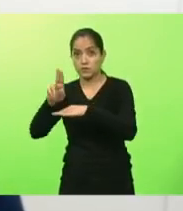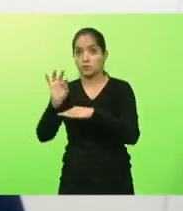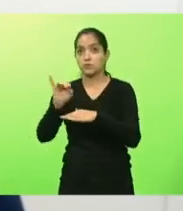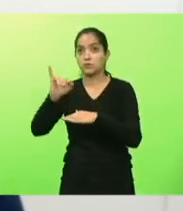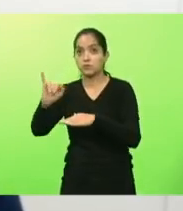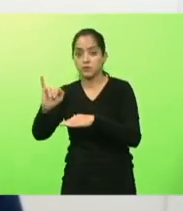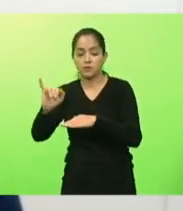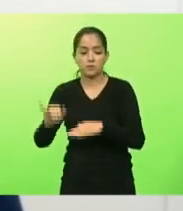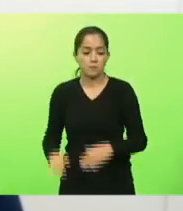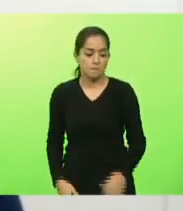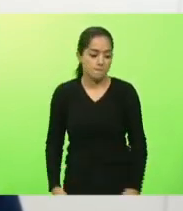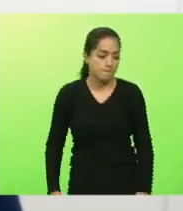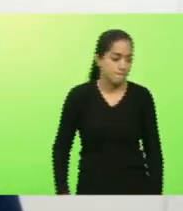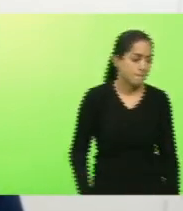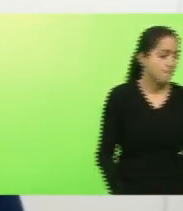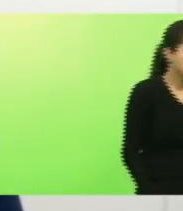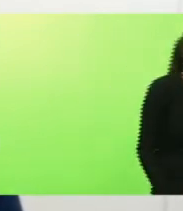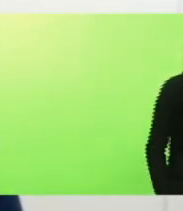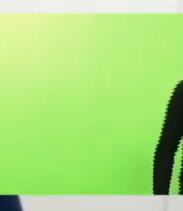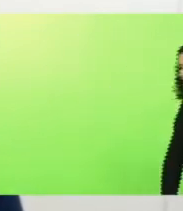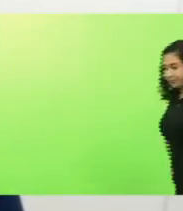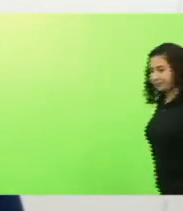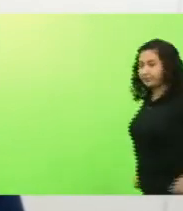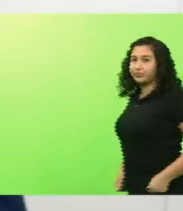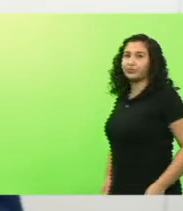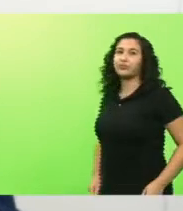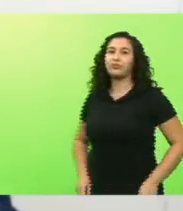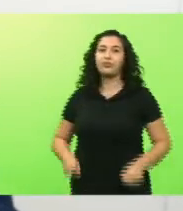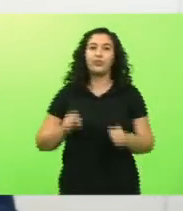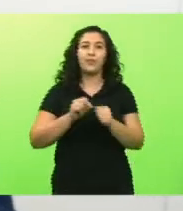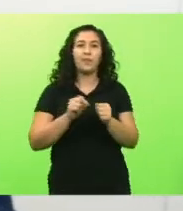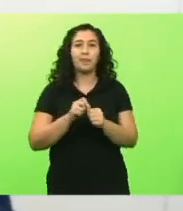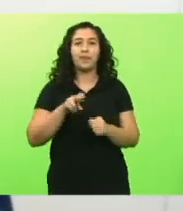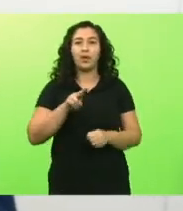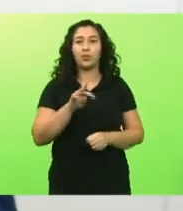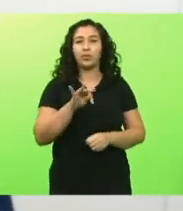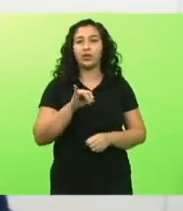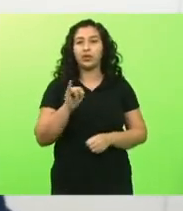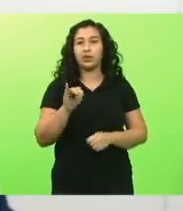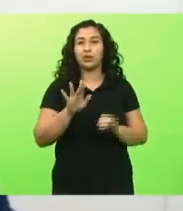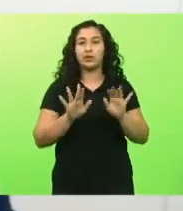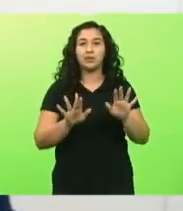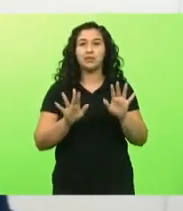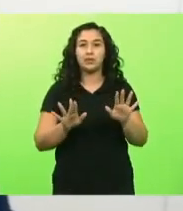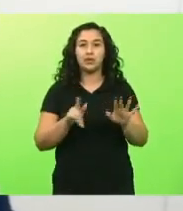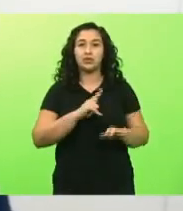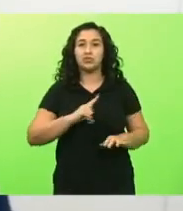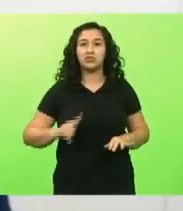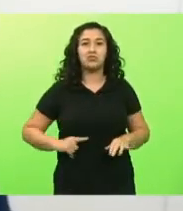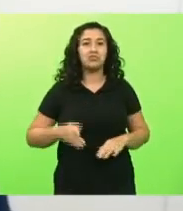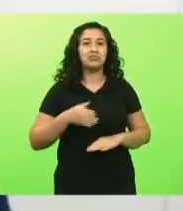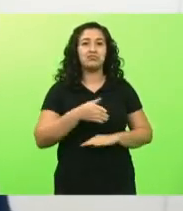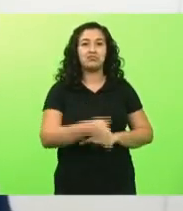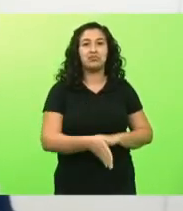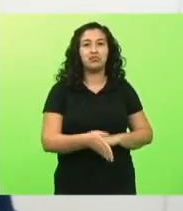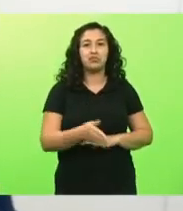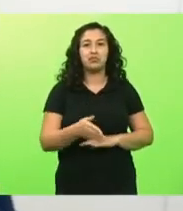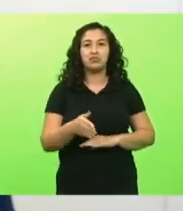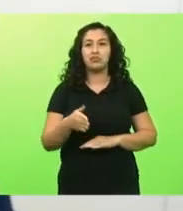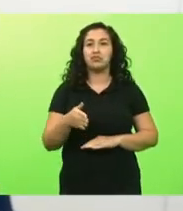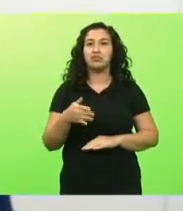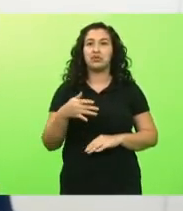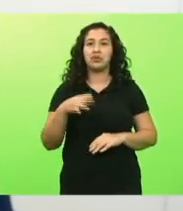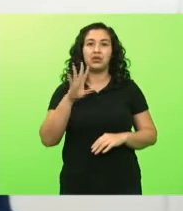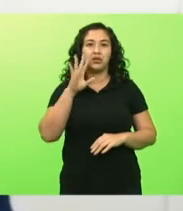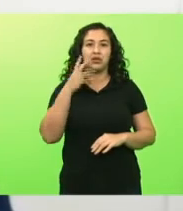desativou leitos ambulatoriais para fazer UTI, mas o governo não foi atrás de buscar uma solução